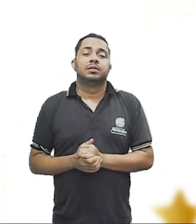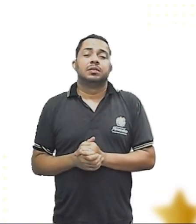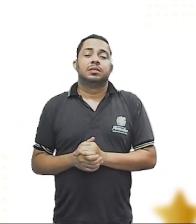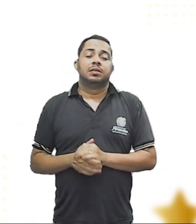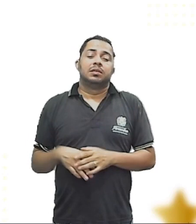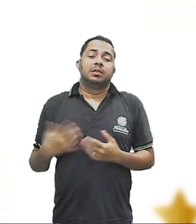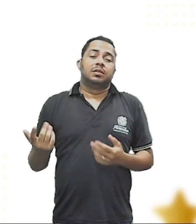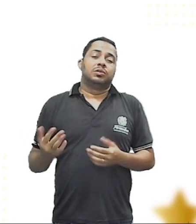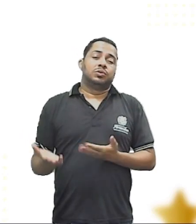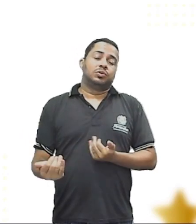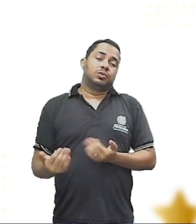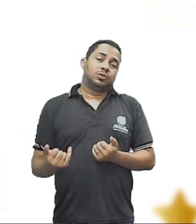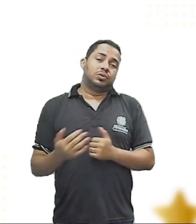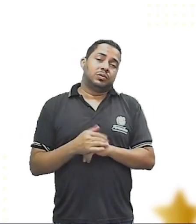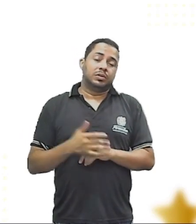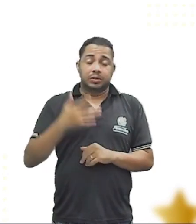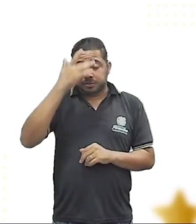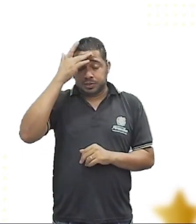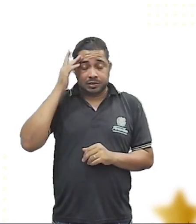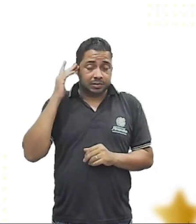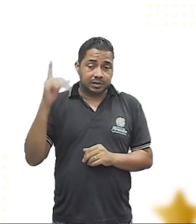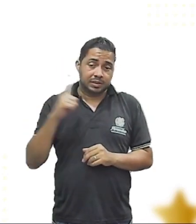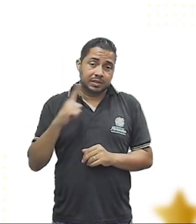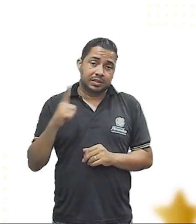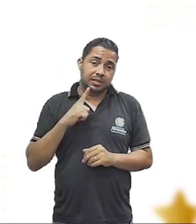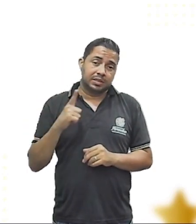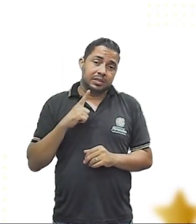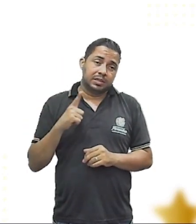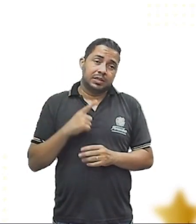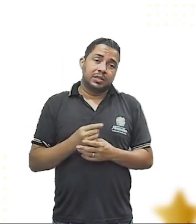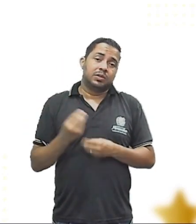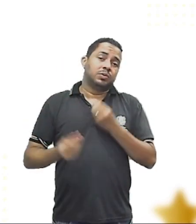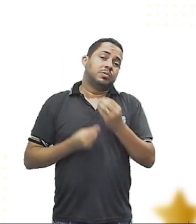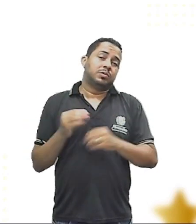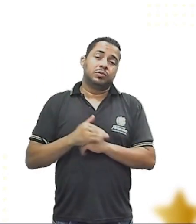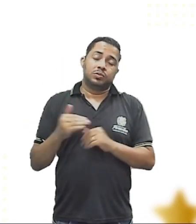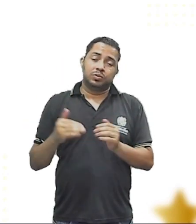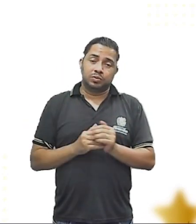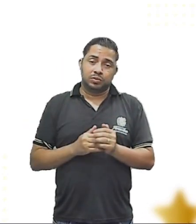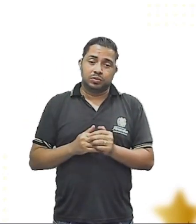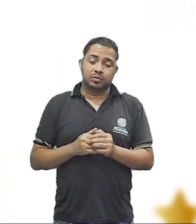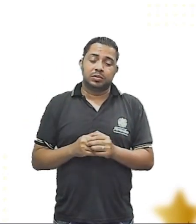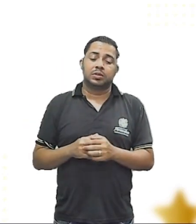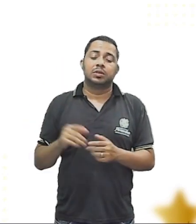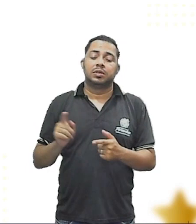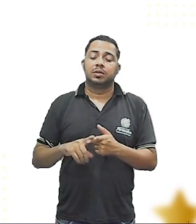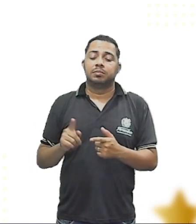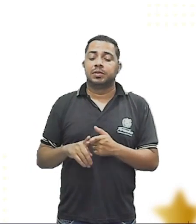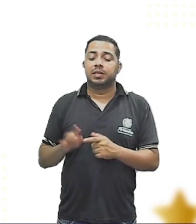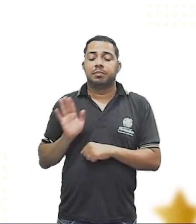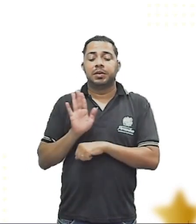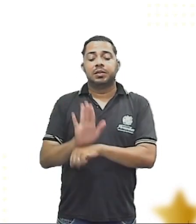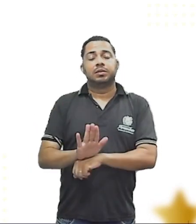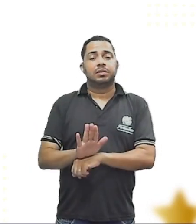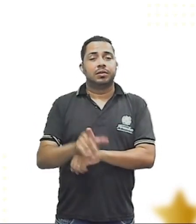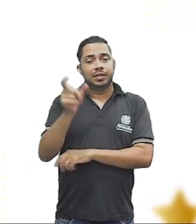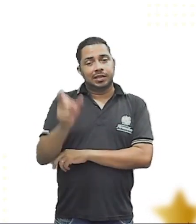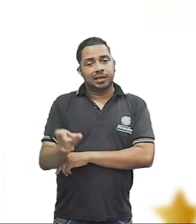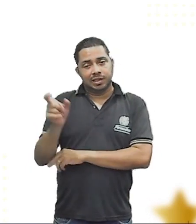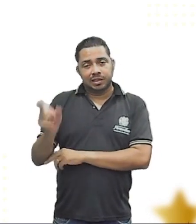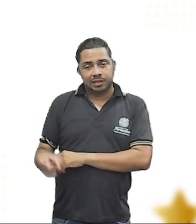aos jovens, às pessoas que estão nas redes como um todo, né? Aproximou do seu cliente de uma forma a